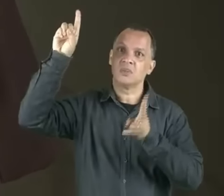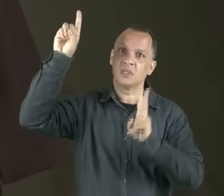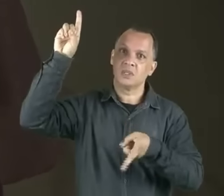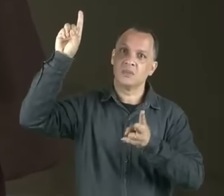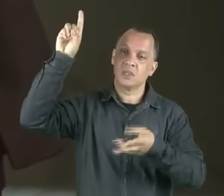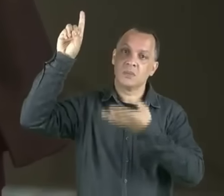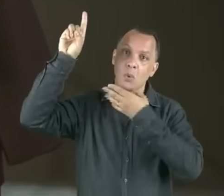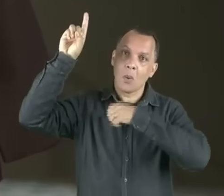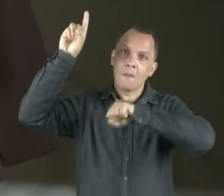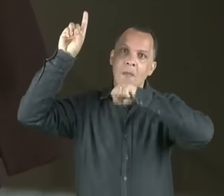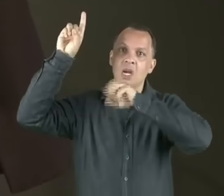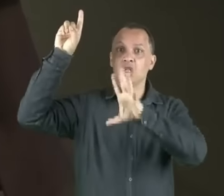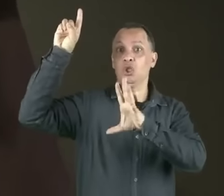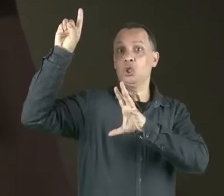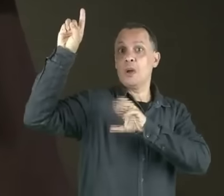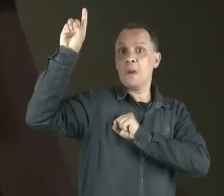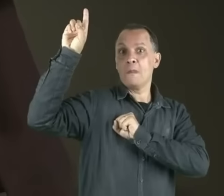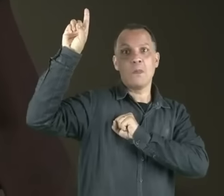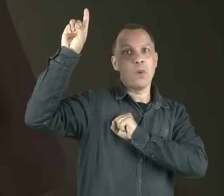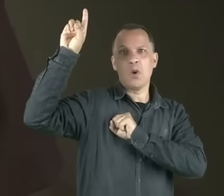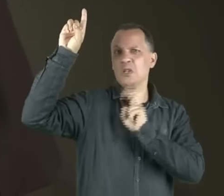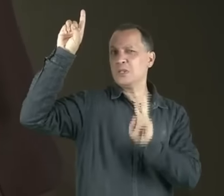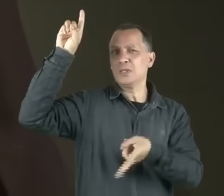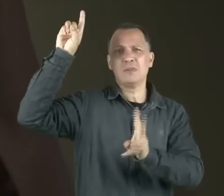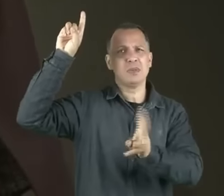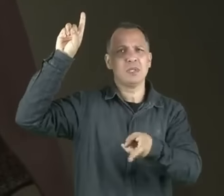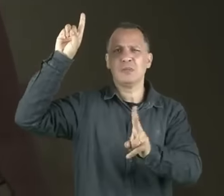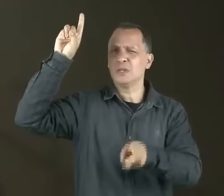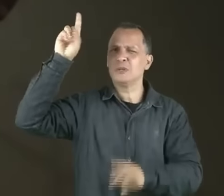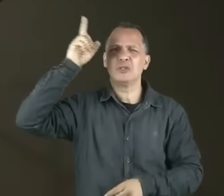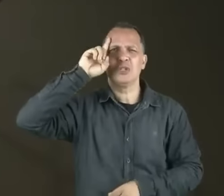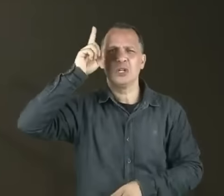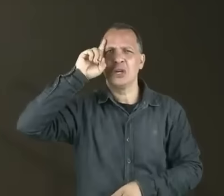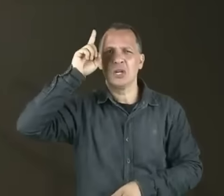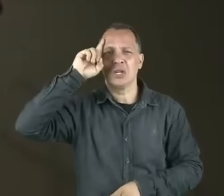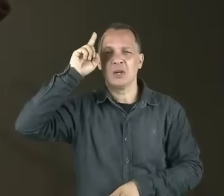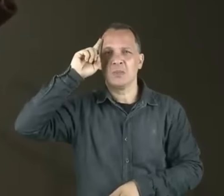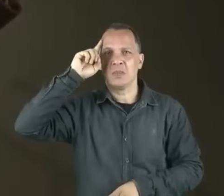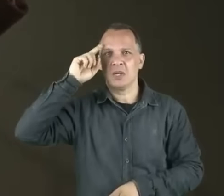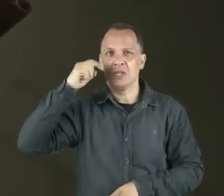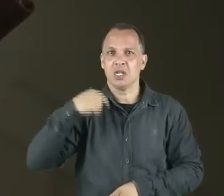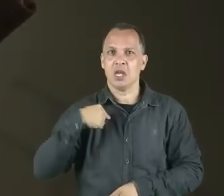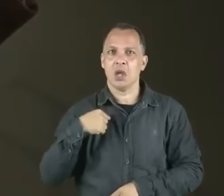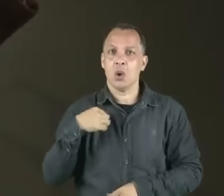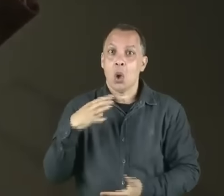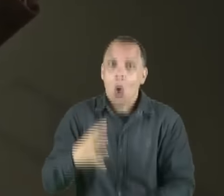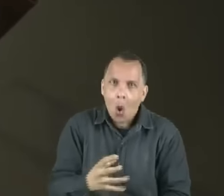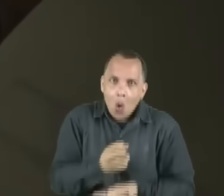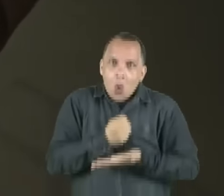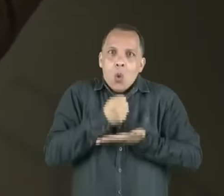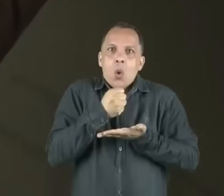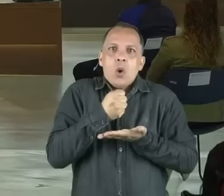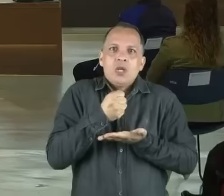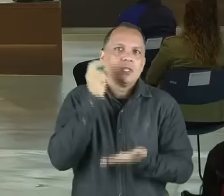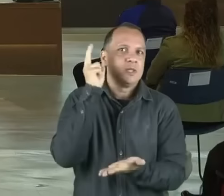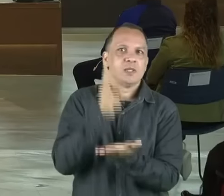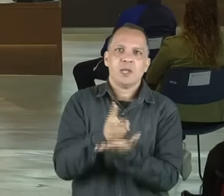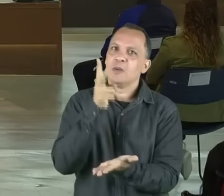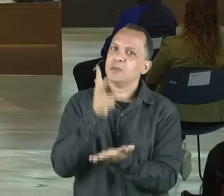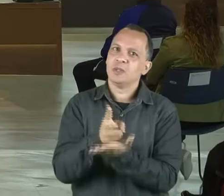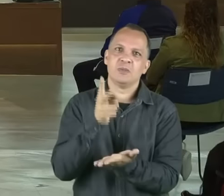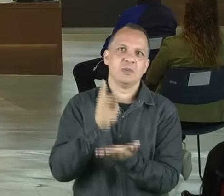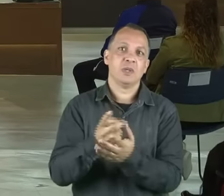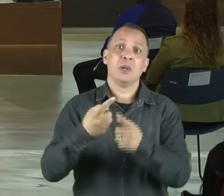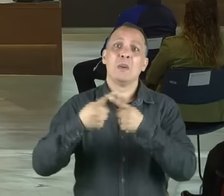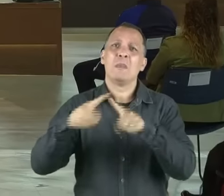distante ausente Silent tardia em que socorrer bom e você Experimenta